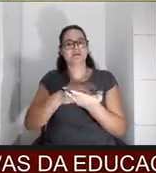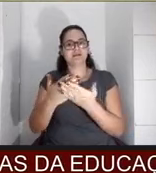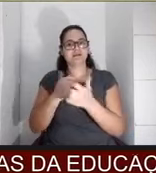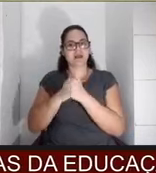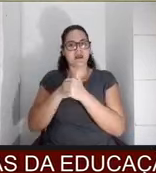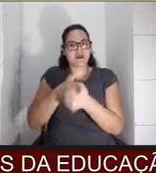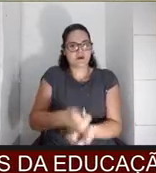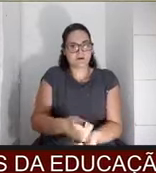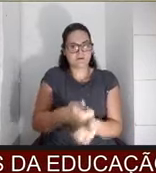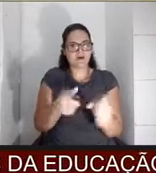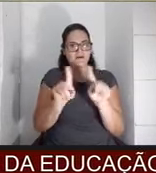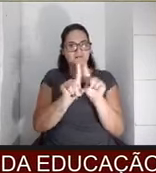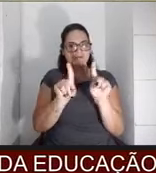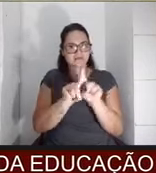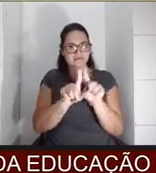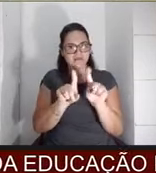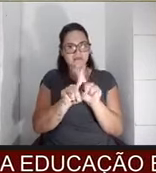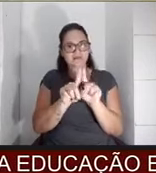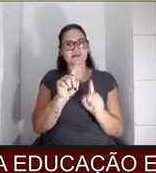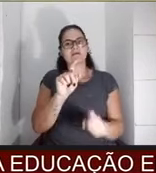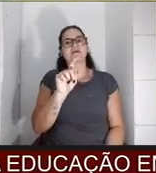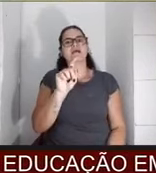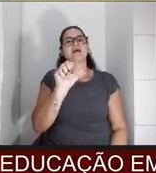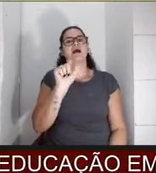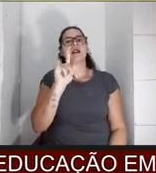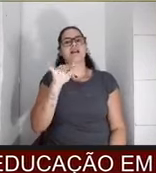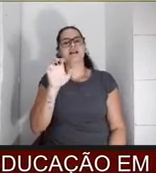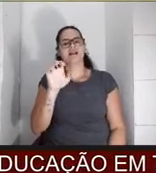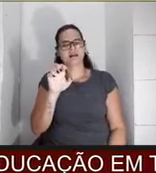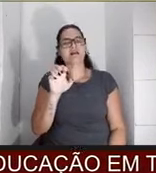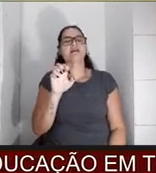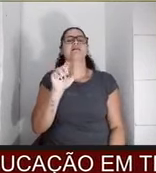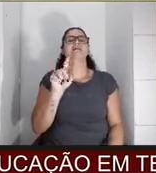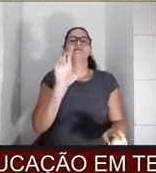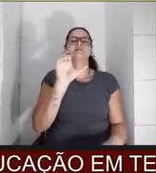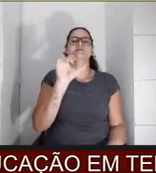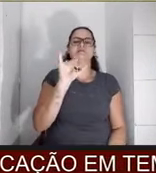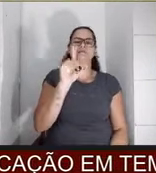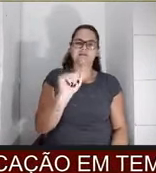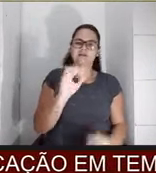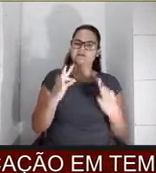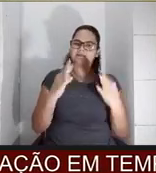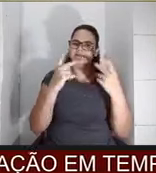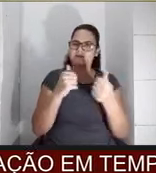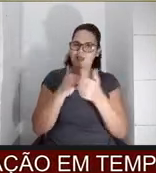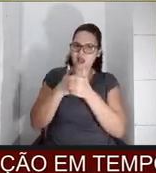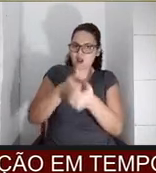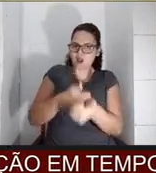né? A Amanda, a Aline, a Adriana. Boa noite.